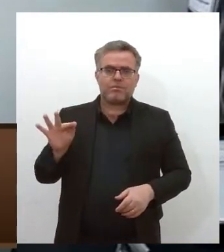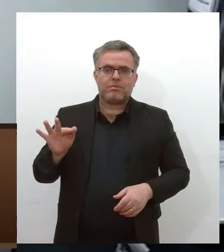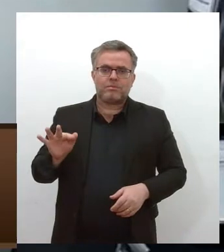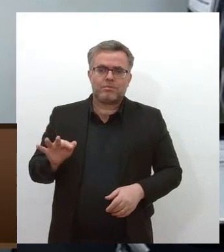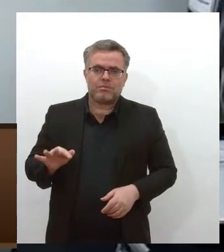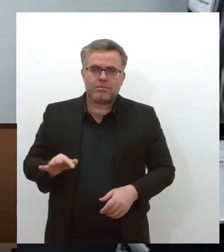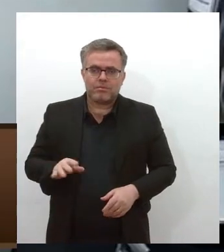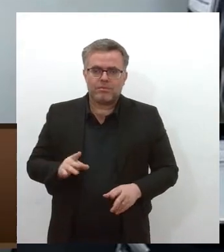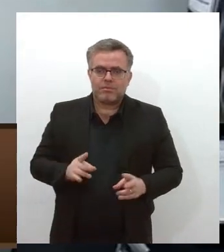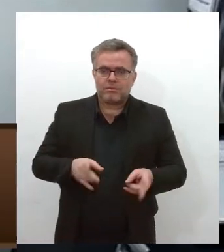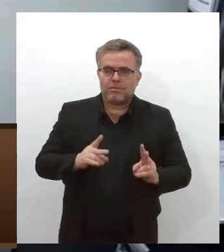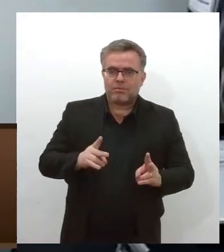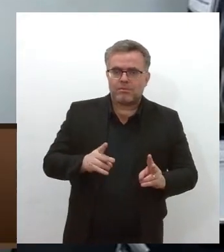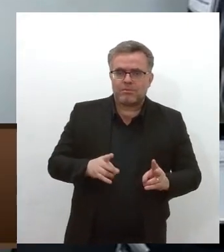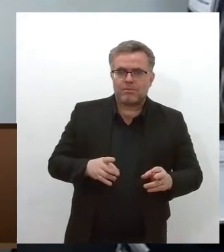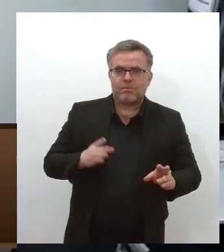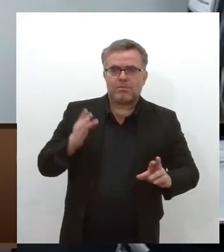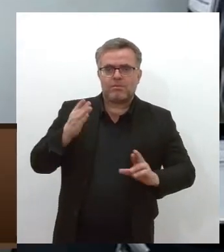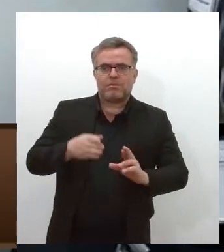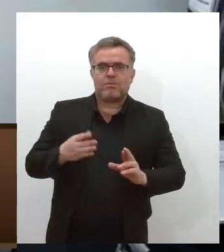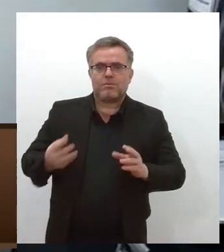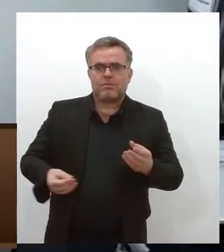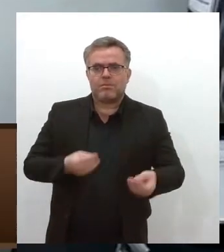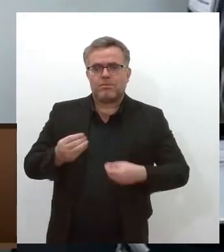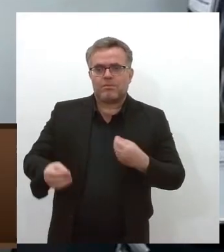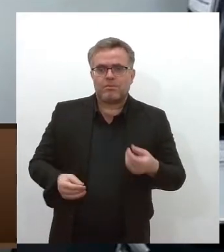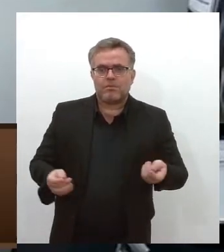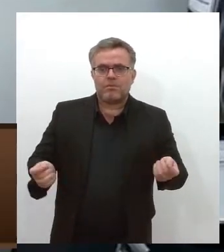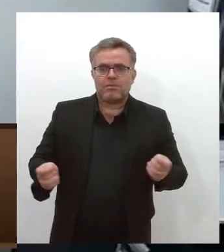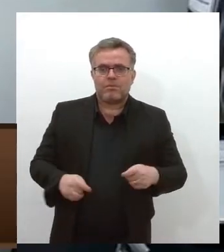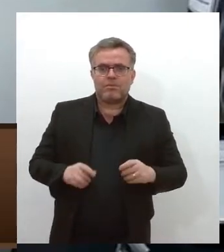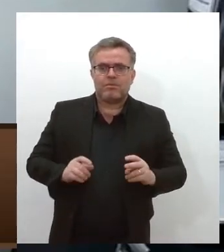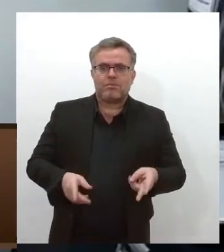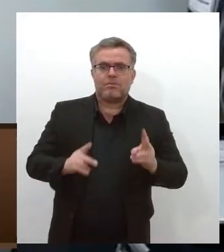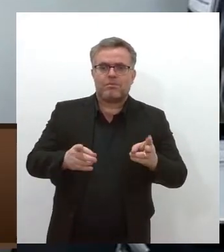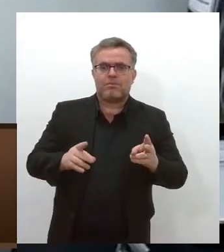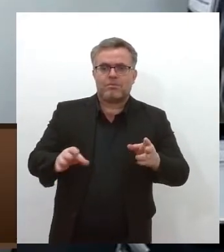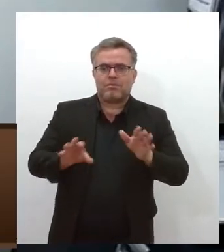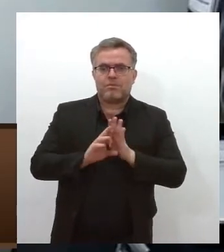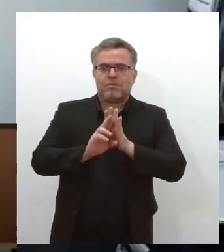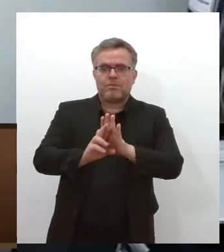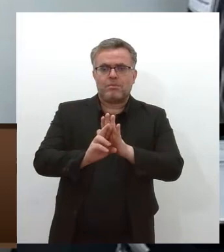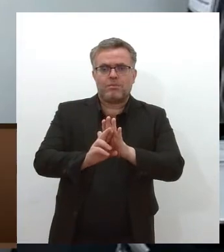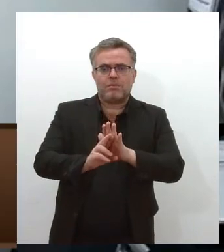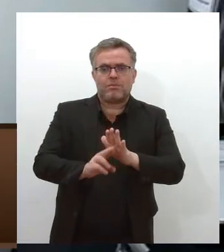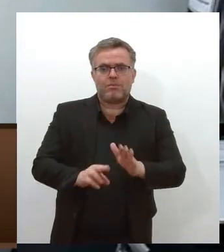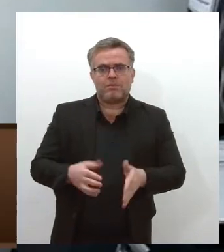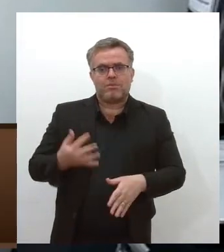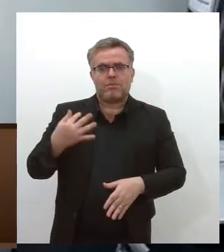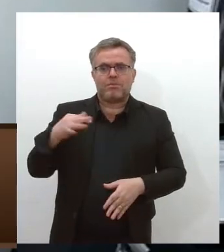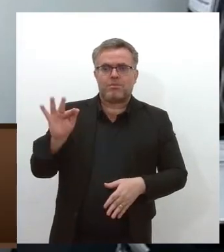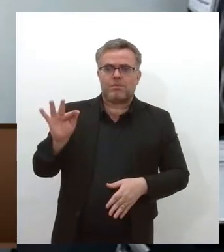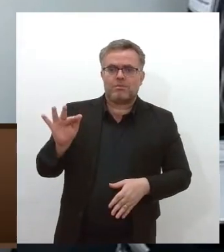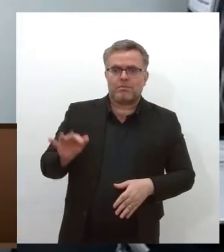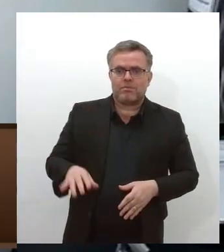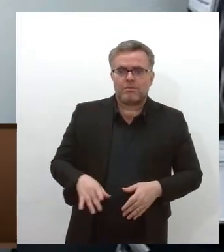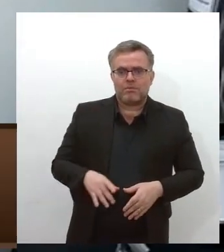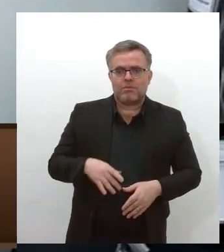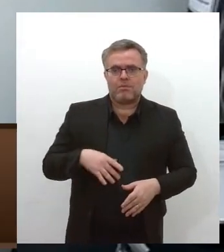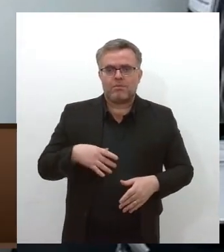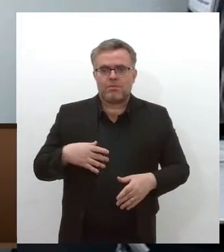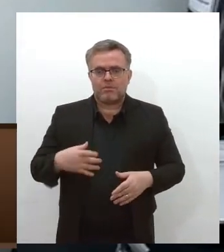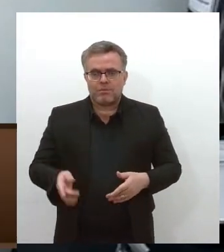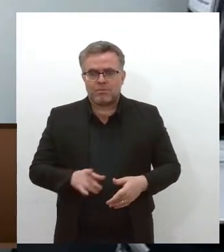exemplo americano, passando a utilizar o termo representante, o representante do DF no Congresso Nacional,